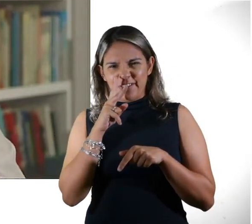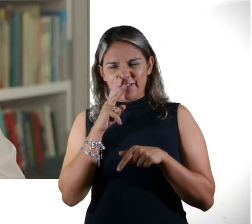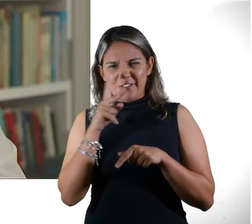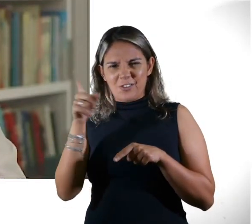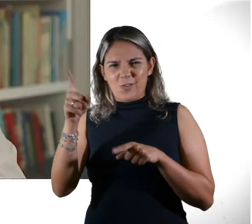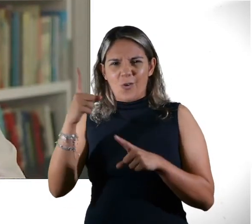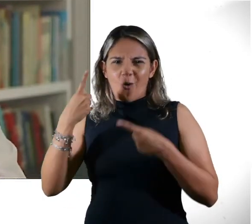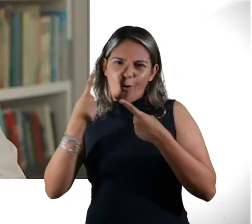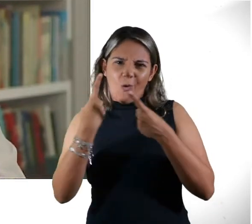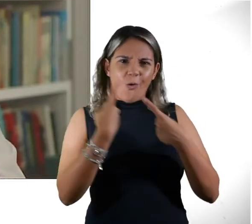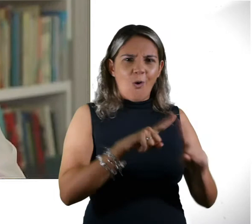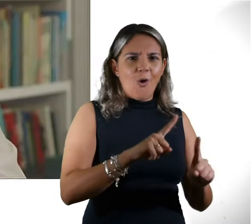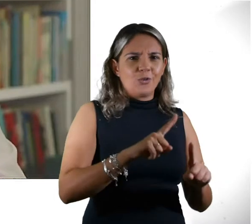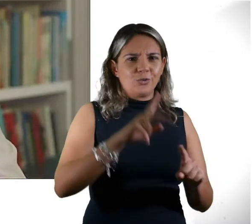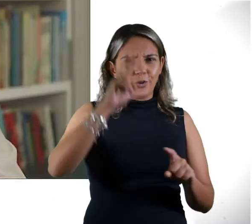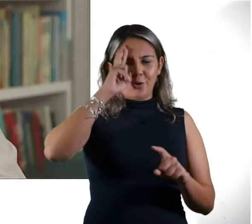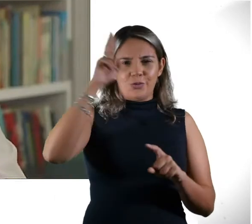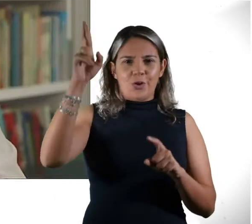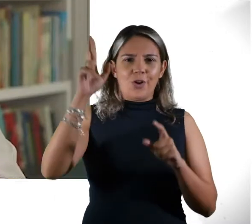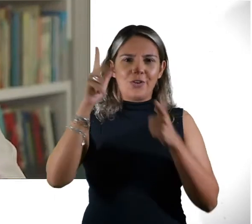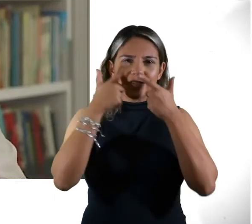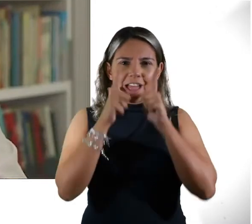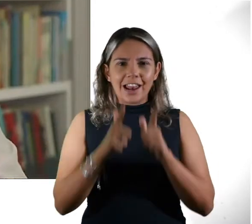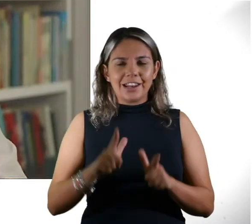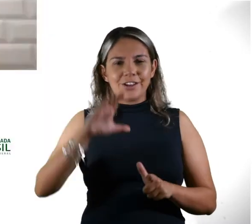língua? Ou seja, o colonizador?